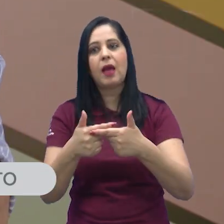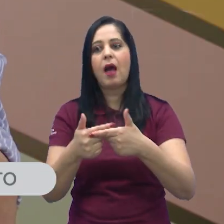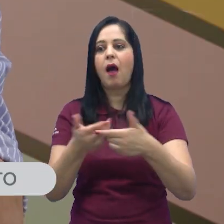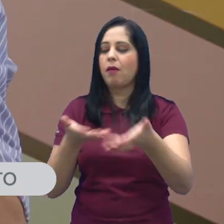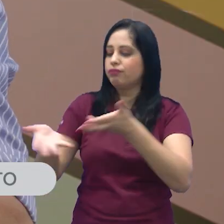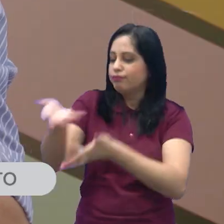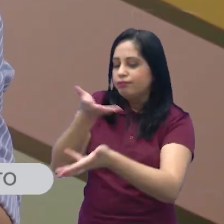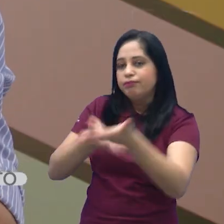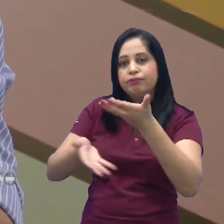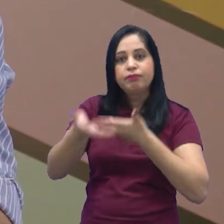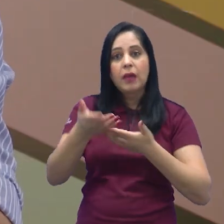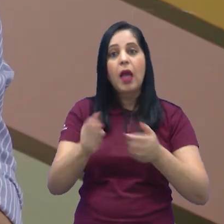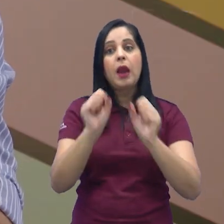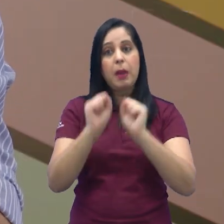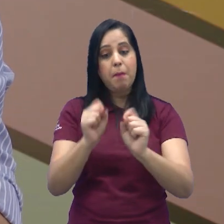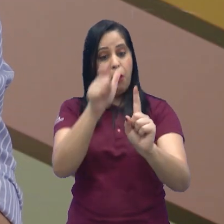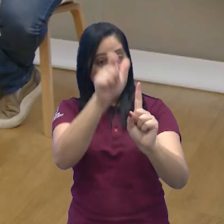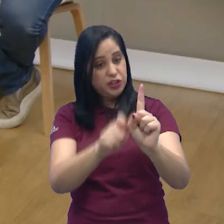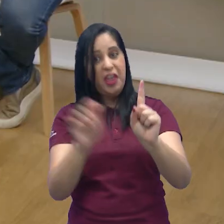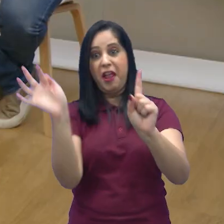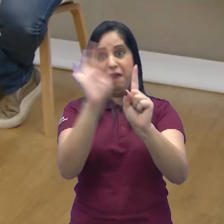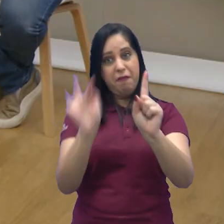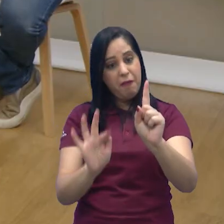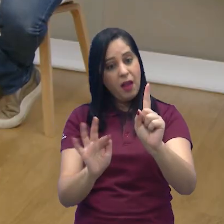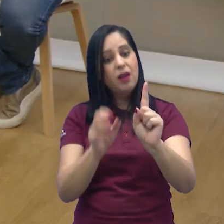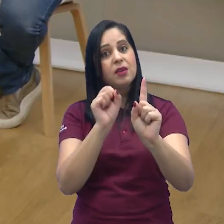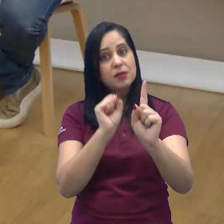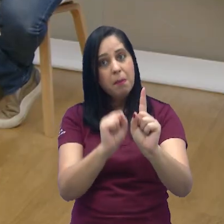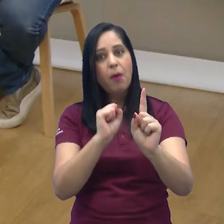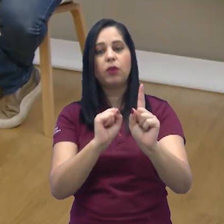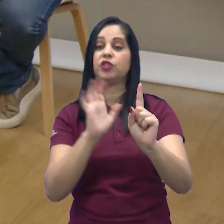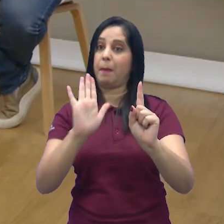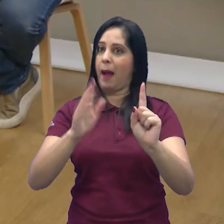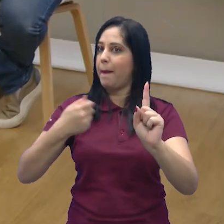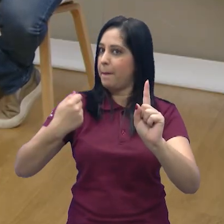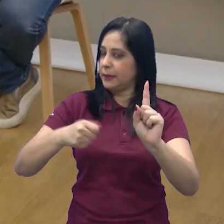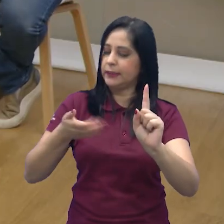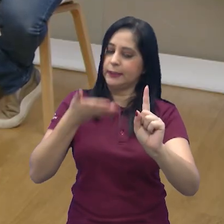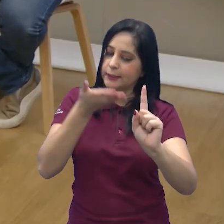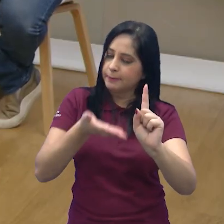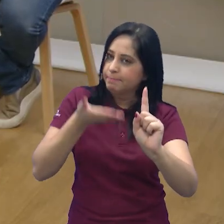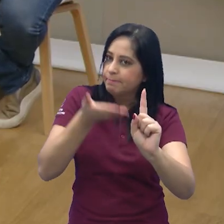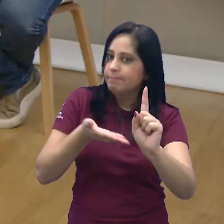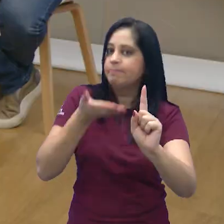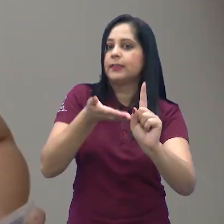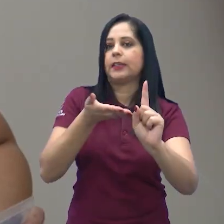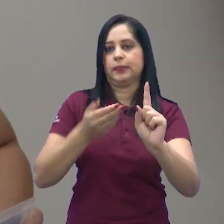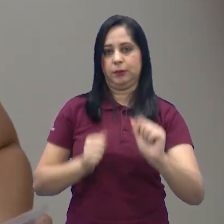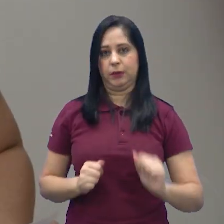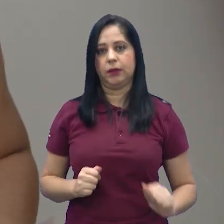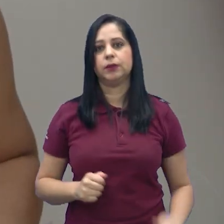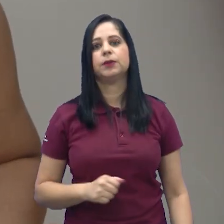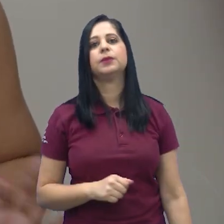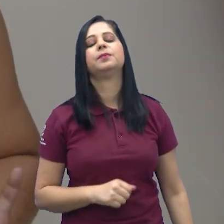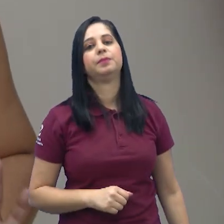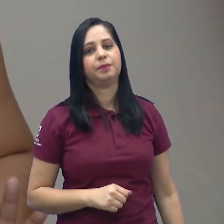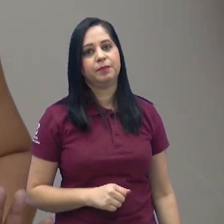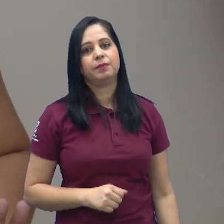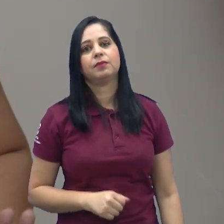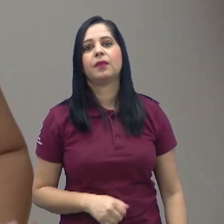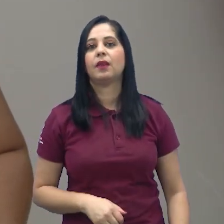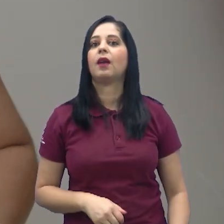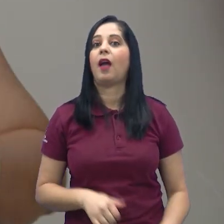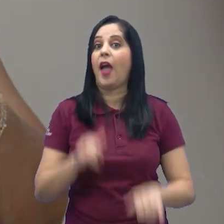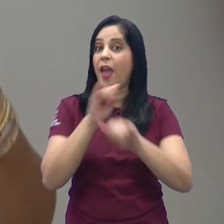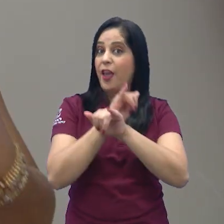ser feliz, né? Ai, que ótimo. Com essa doença. Com essa condição, né? Olha, uma notícia boa para a gente